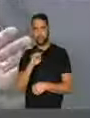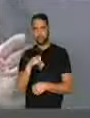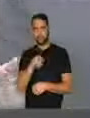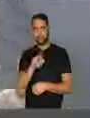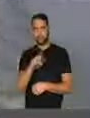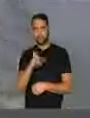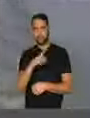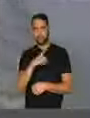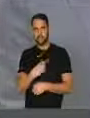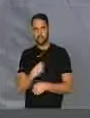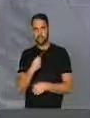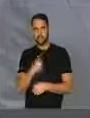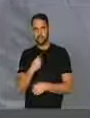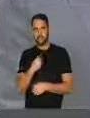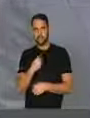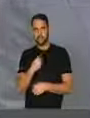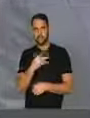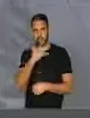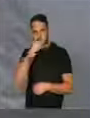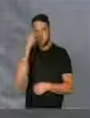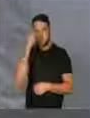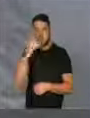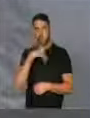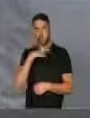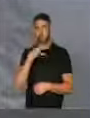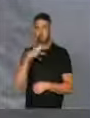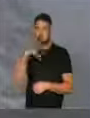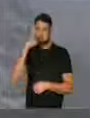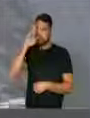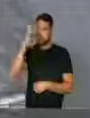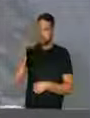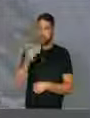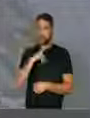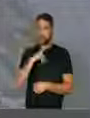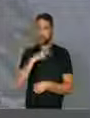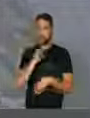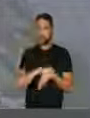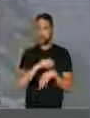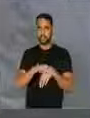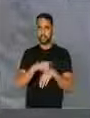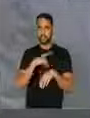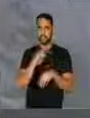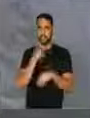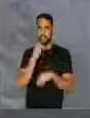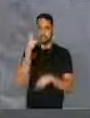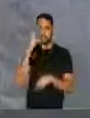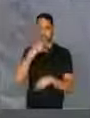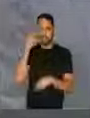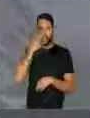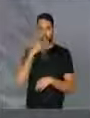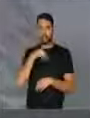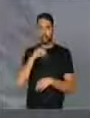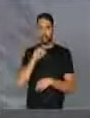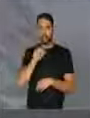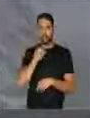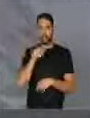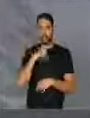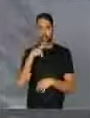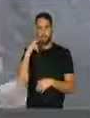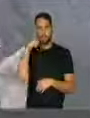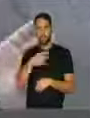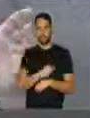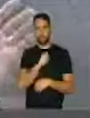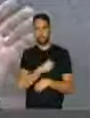Carvalhais, inclusive um fã de Vossa Excelência, segundo ele, uma das mais brilhantes palestras sobre recursos hídricos que já assistiu